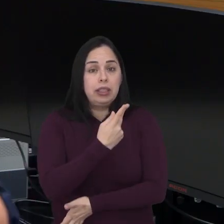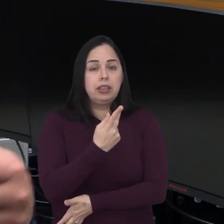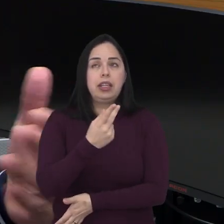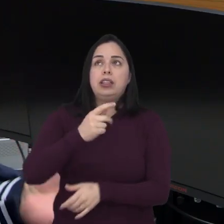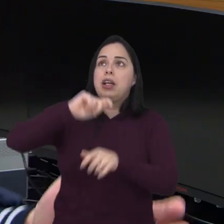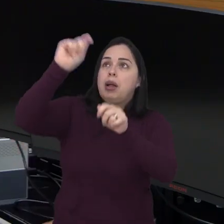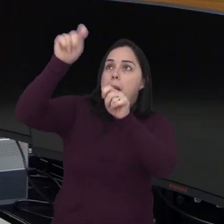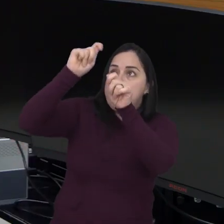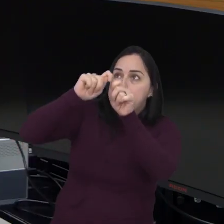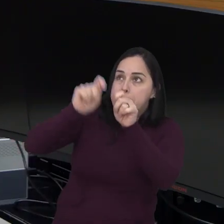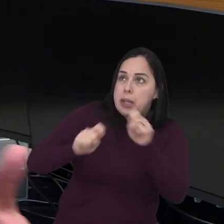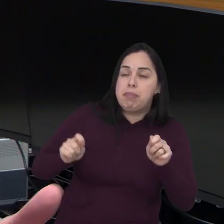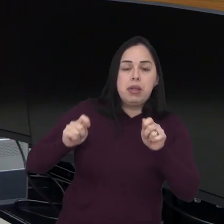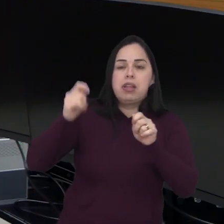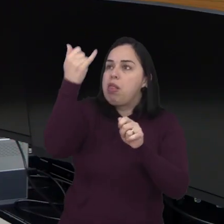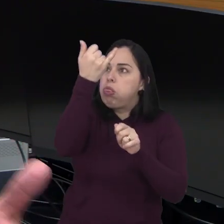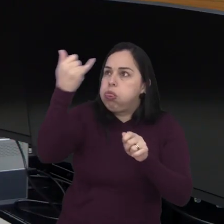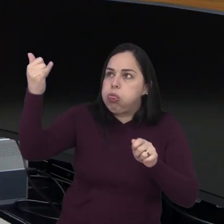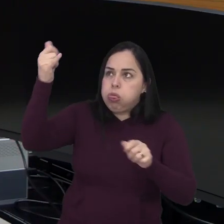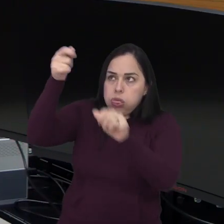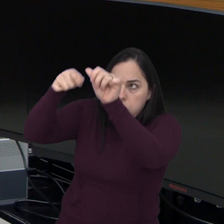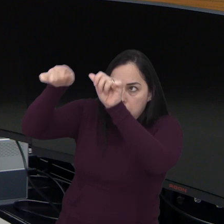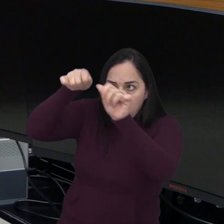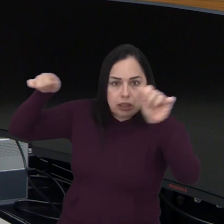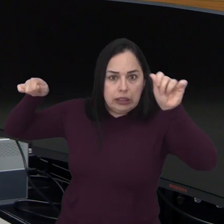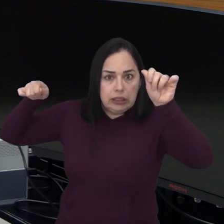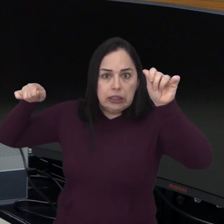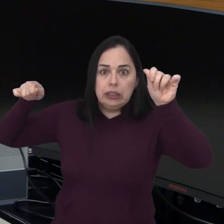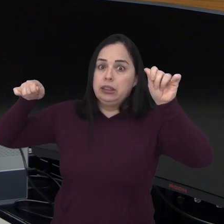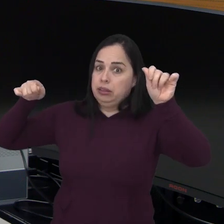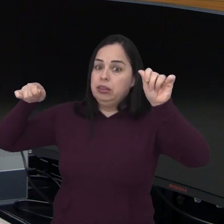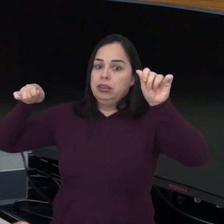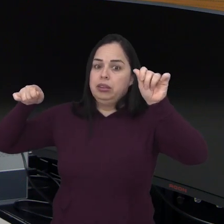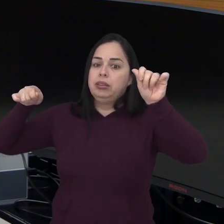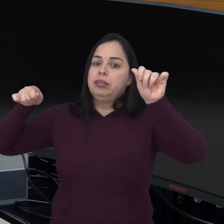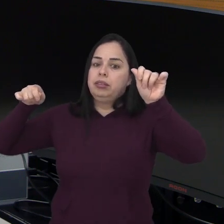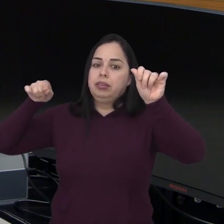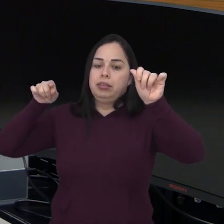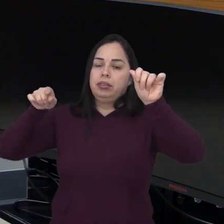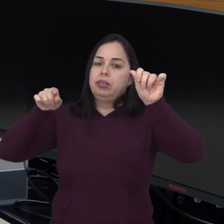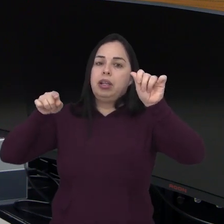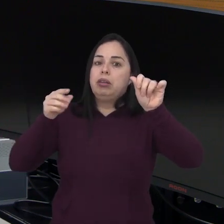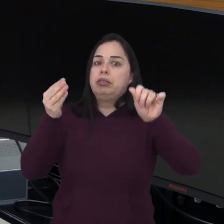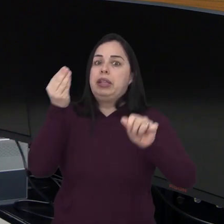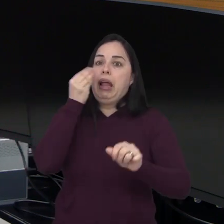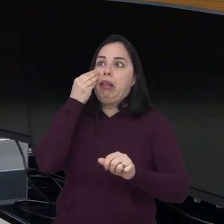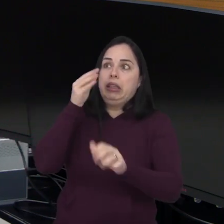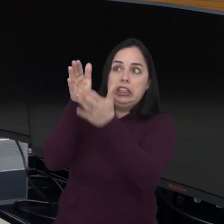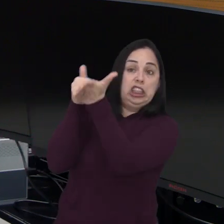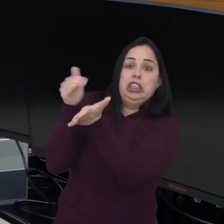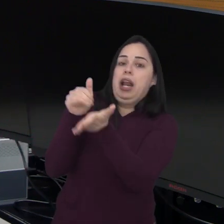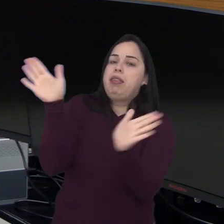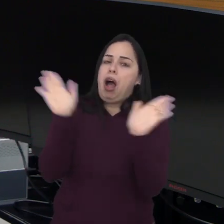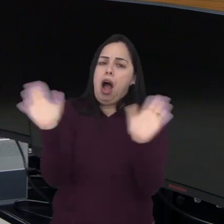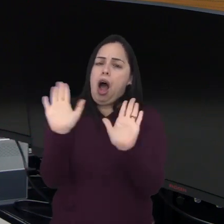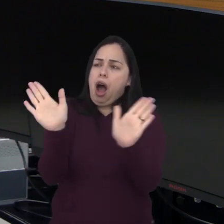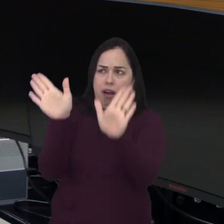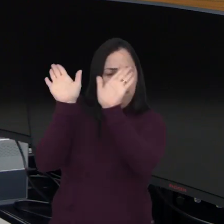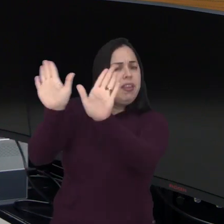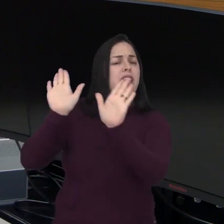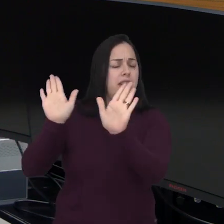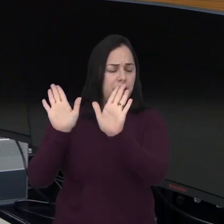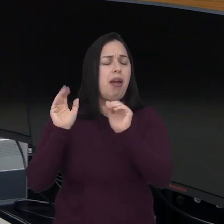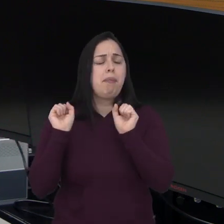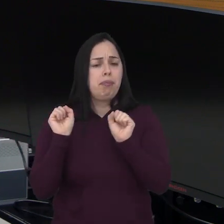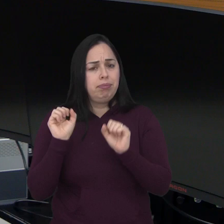dessa pipa for cortada ou voar e cair na rede de distribuição, né, um fio, algum transformador, não tentar tirar de